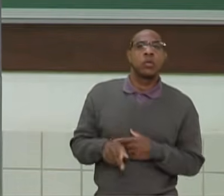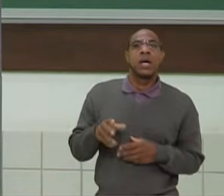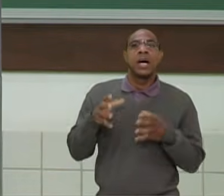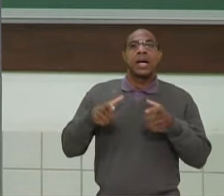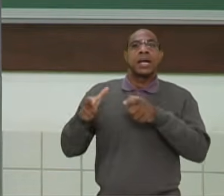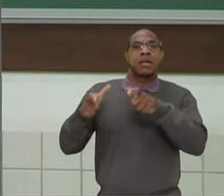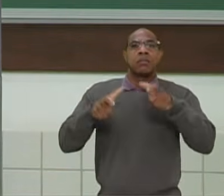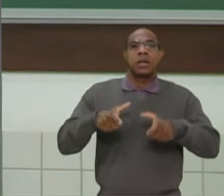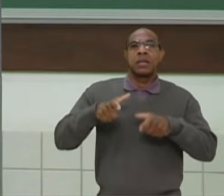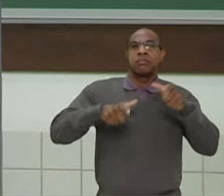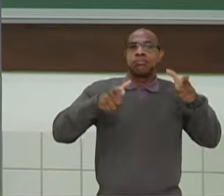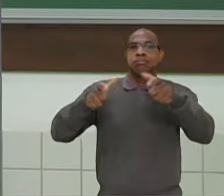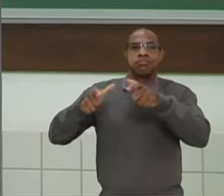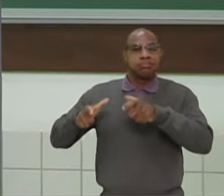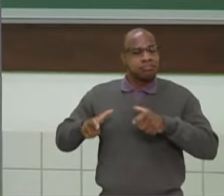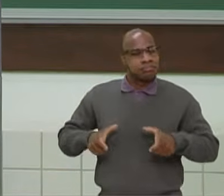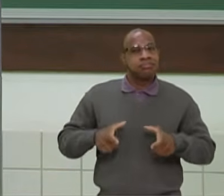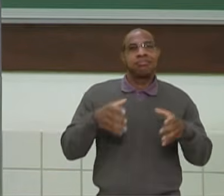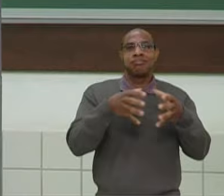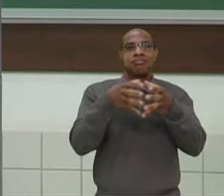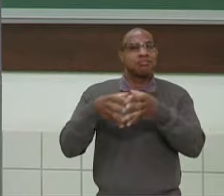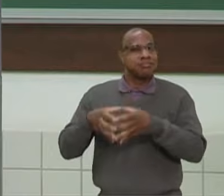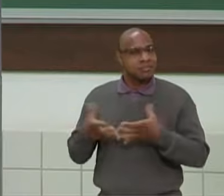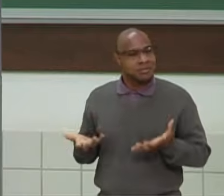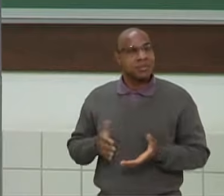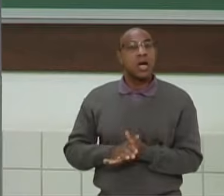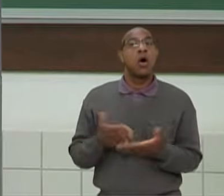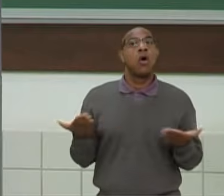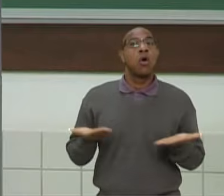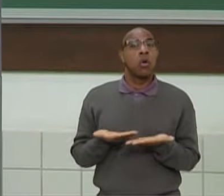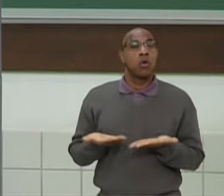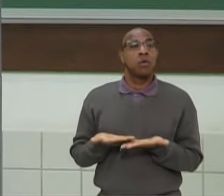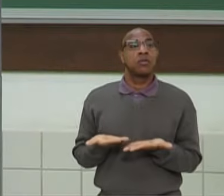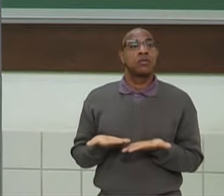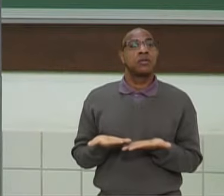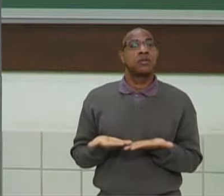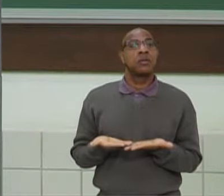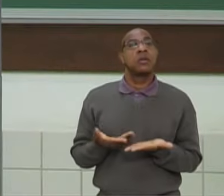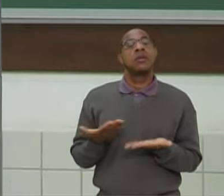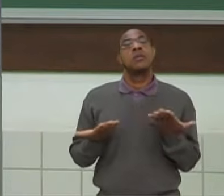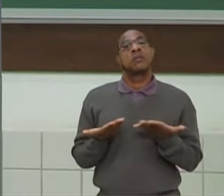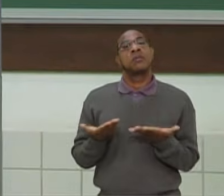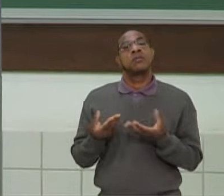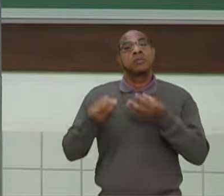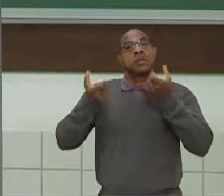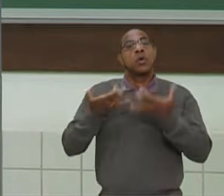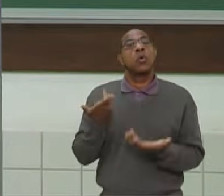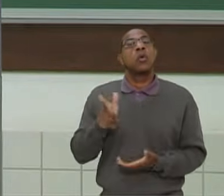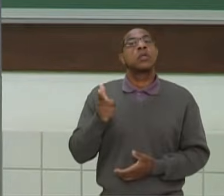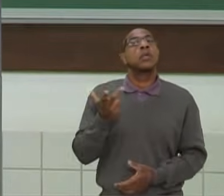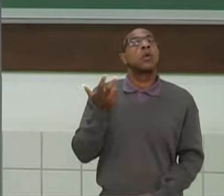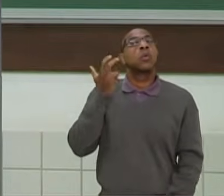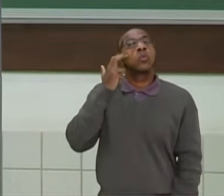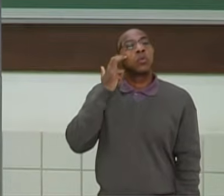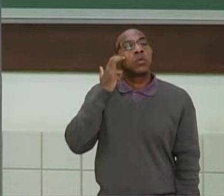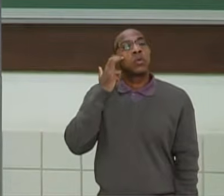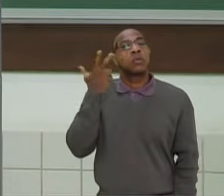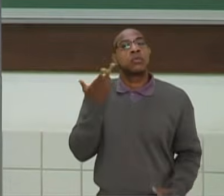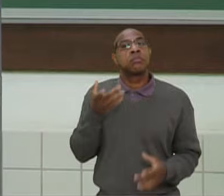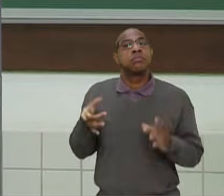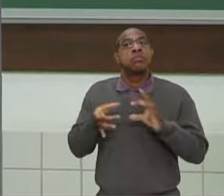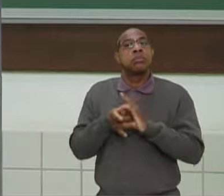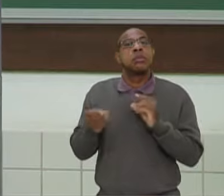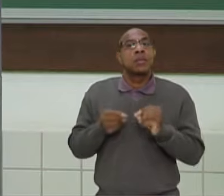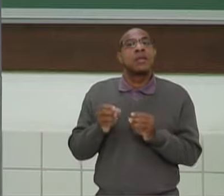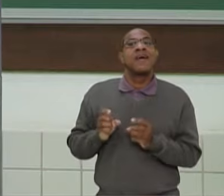povo e tal. Então agora, nesse trimestre, a gente entrou num outro viés de cultura, que é quando tentam uniformizar a cultura